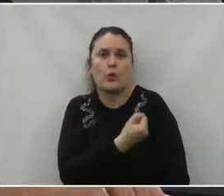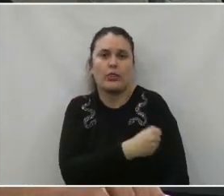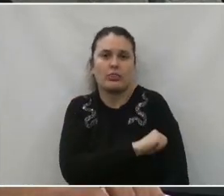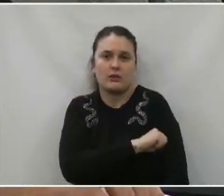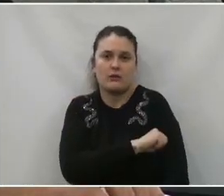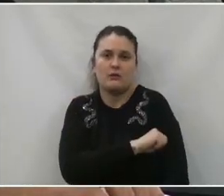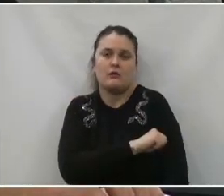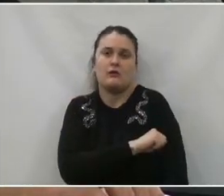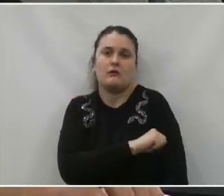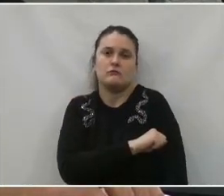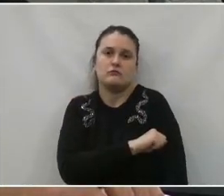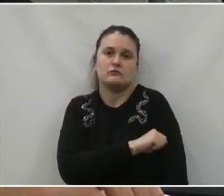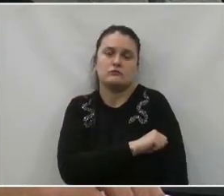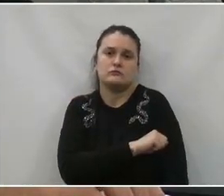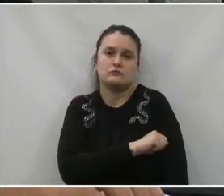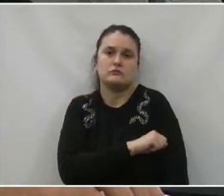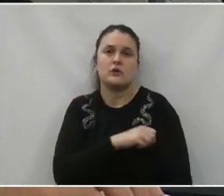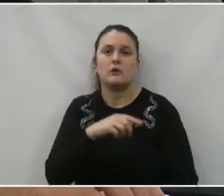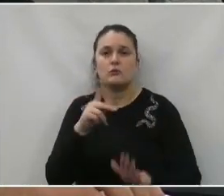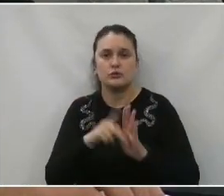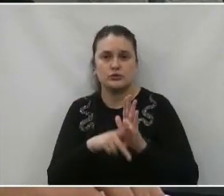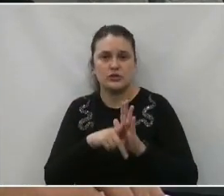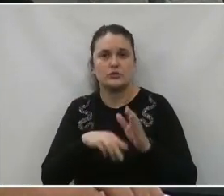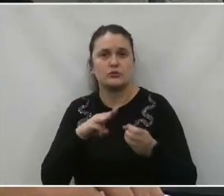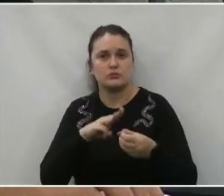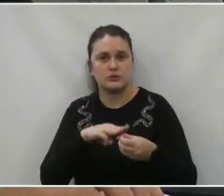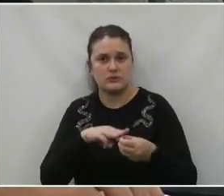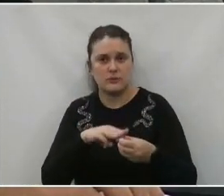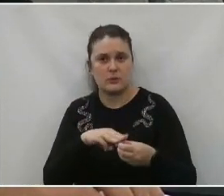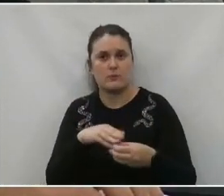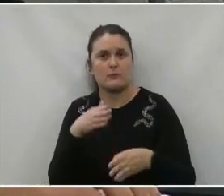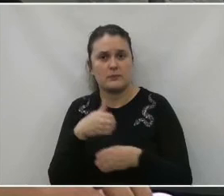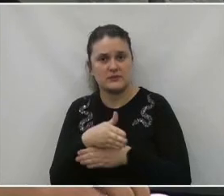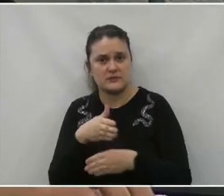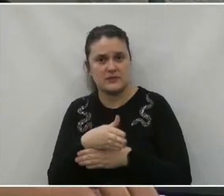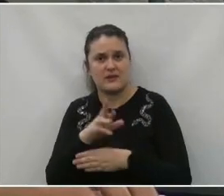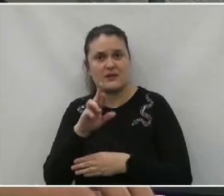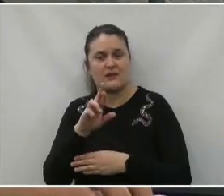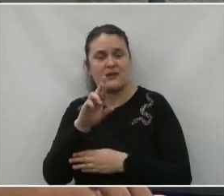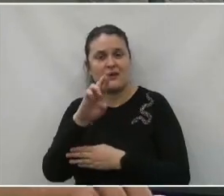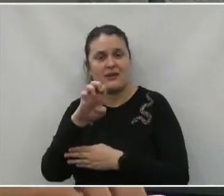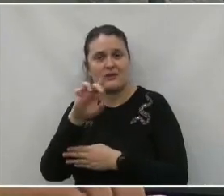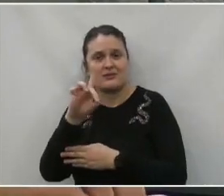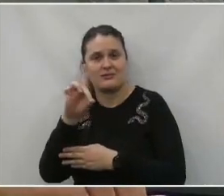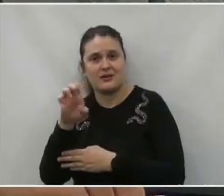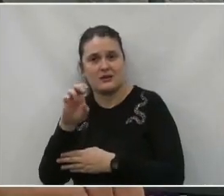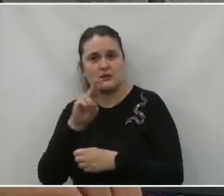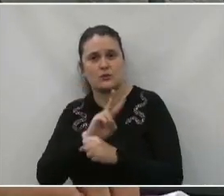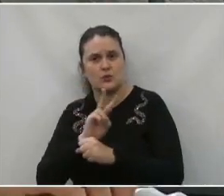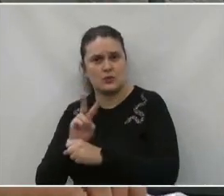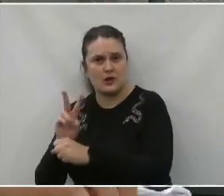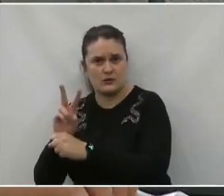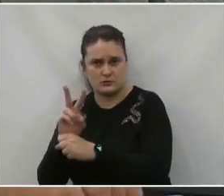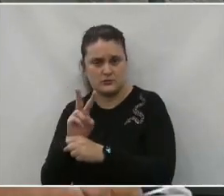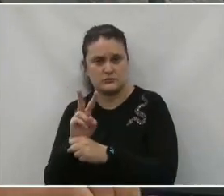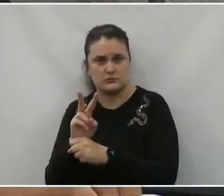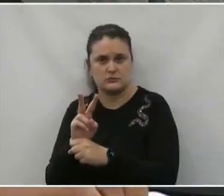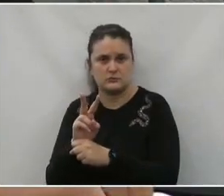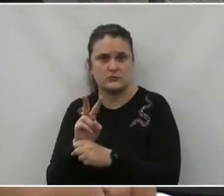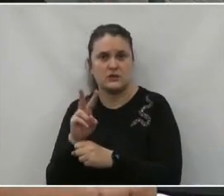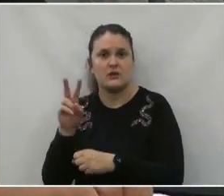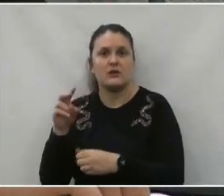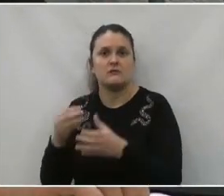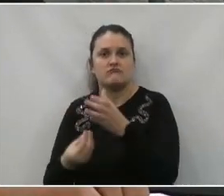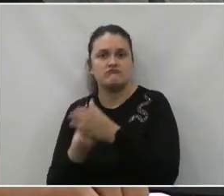ano. É um programa municipal com a participação da Rede de Proteção, instituída, né, na Vara